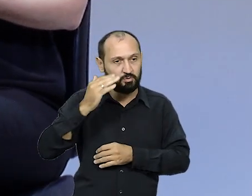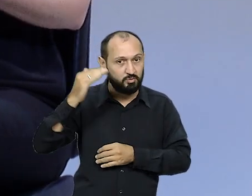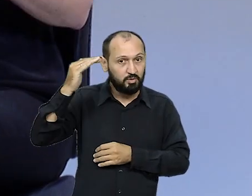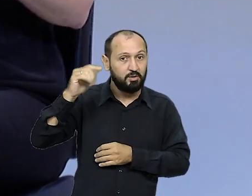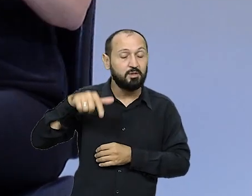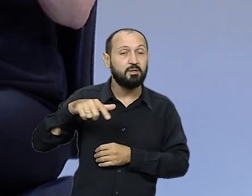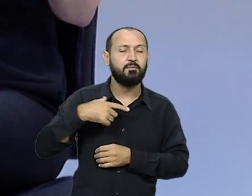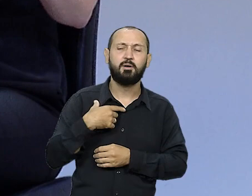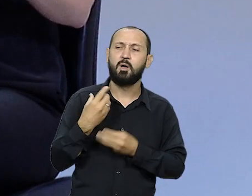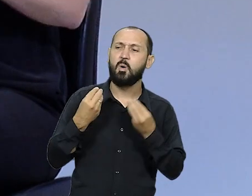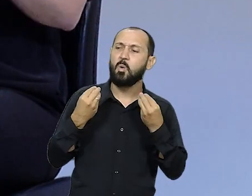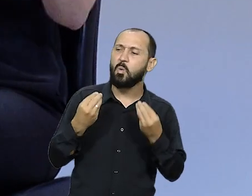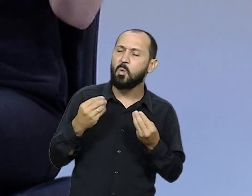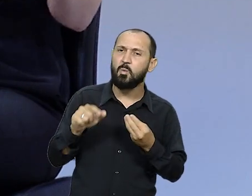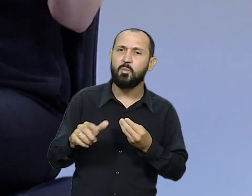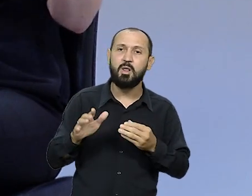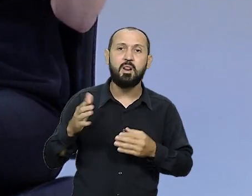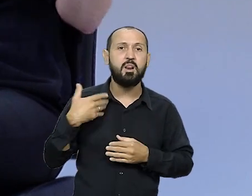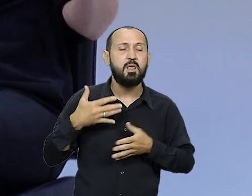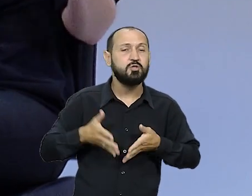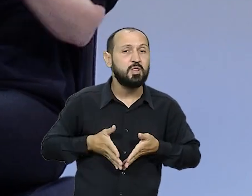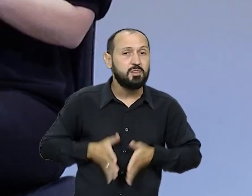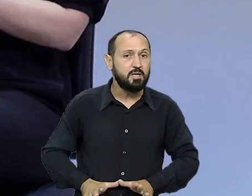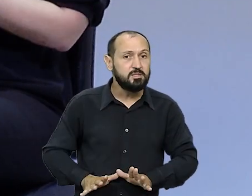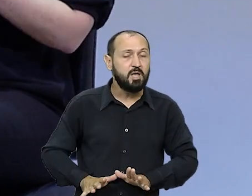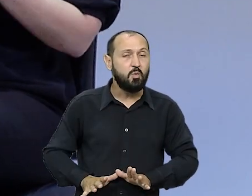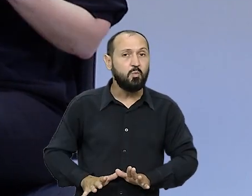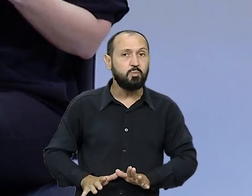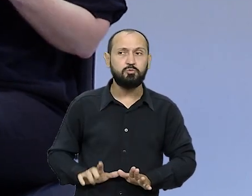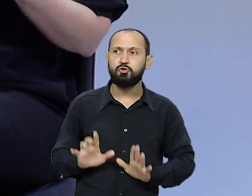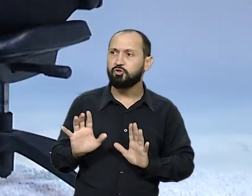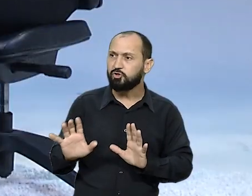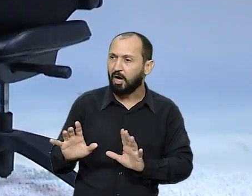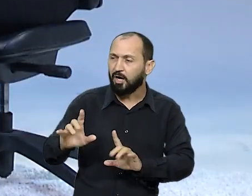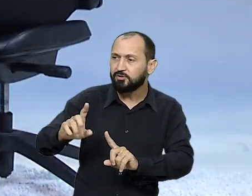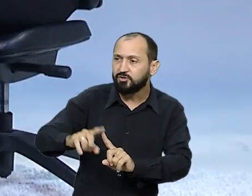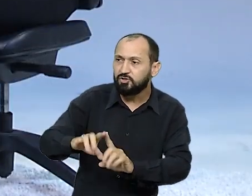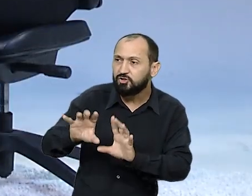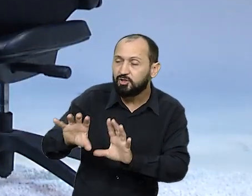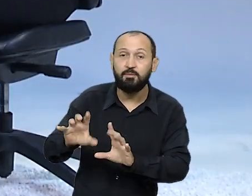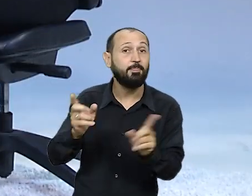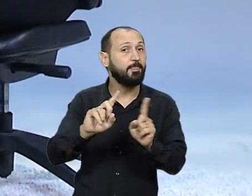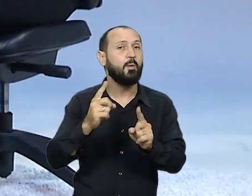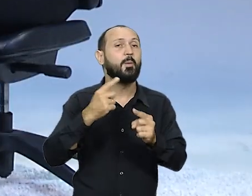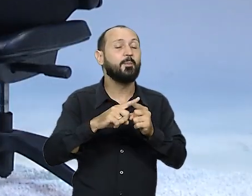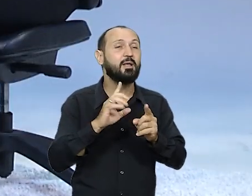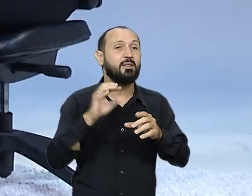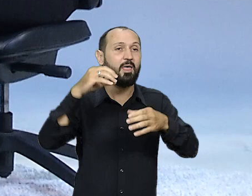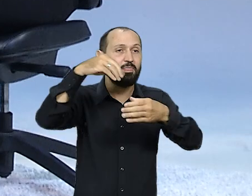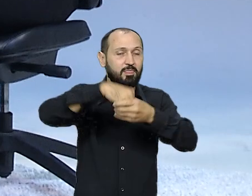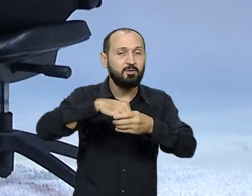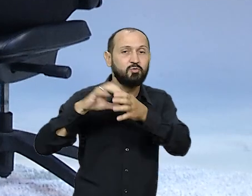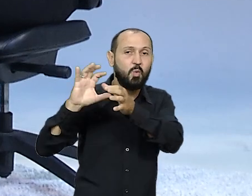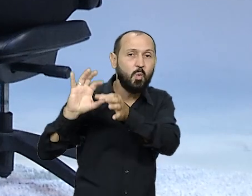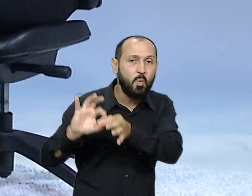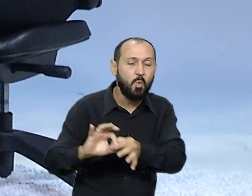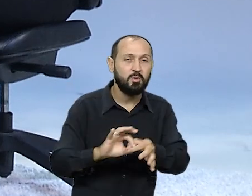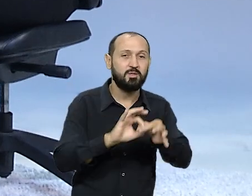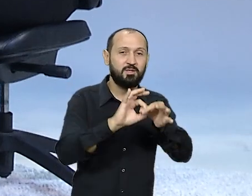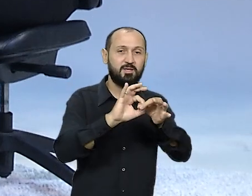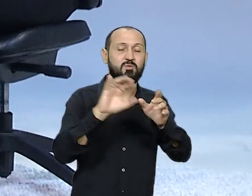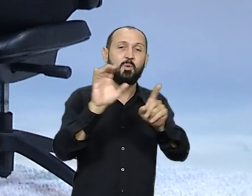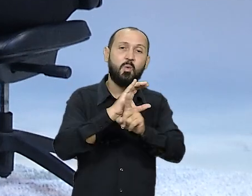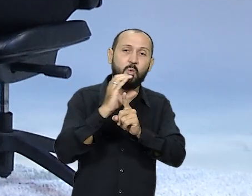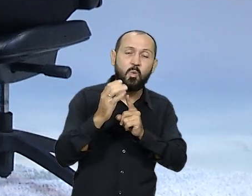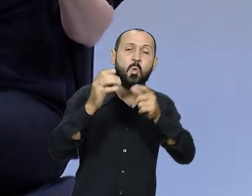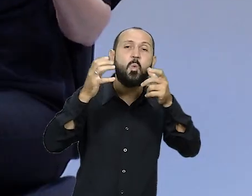que você fala, caramba, ele nasceu para isso. Não é que ele nasceu para isso. Talvez ele esteja inserido em uma